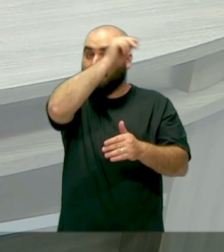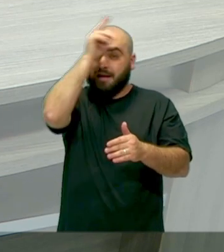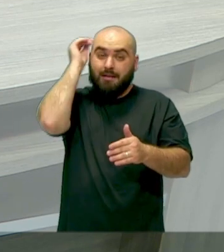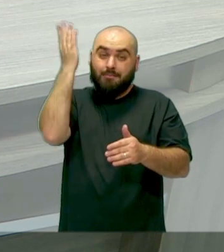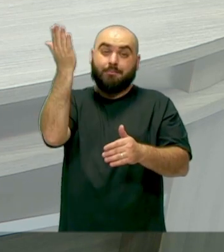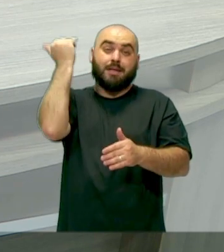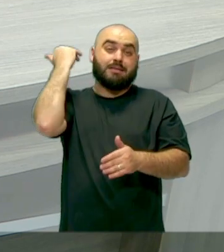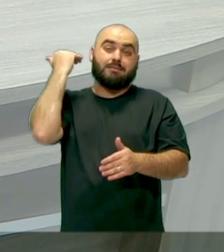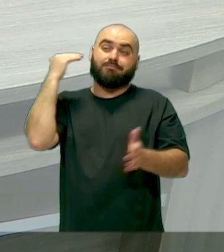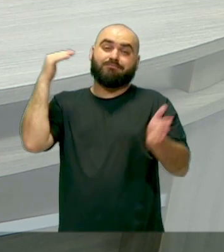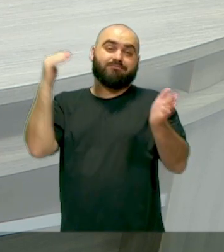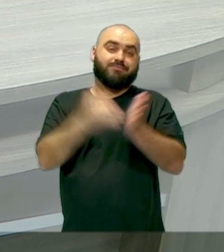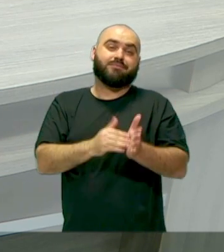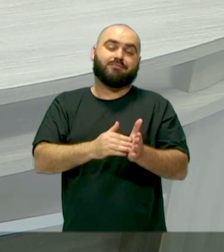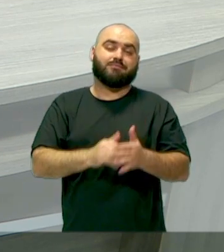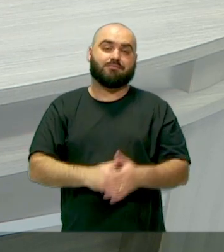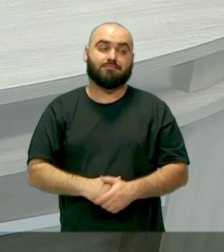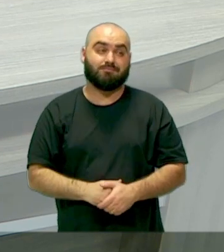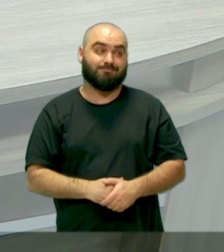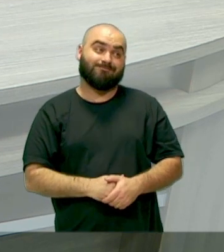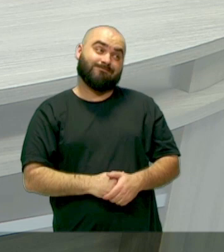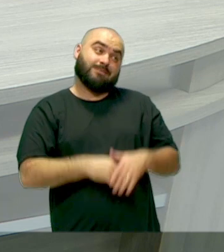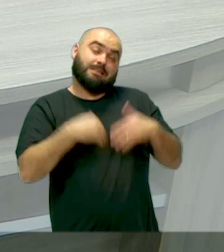E, nacionalmente,